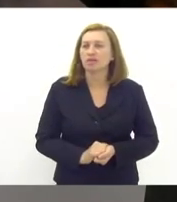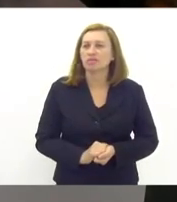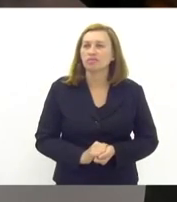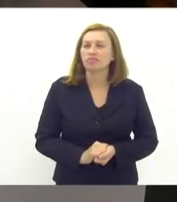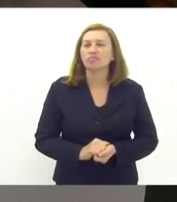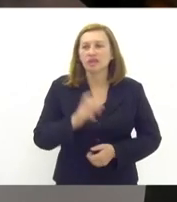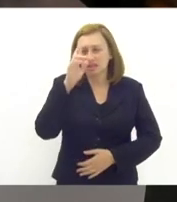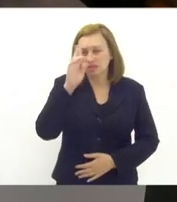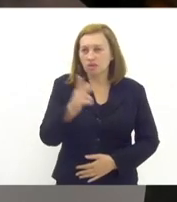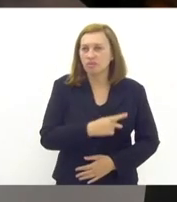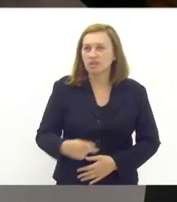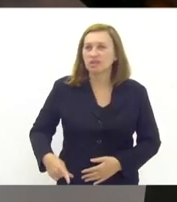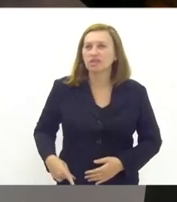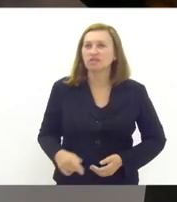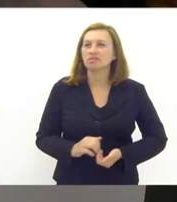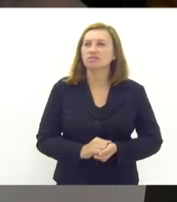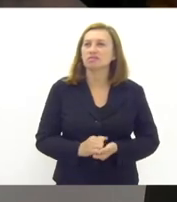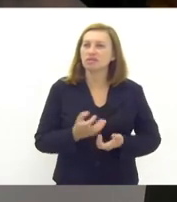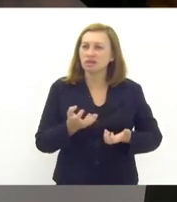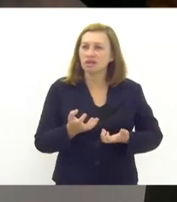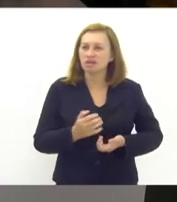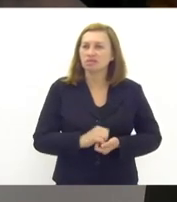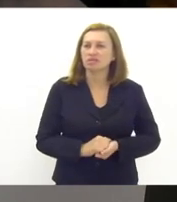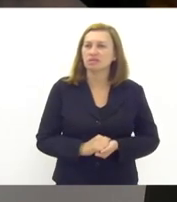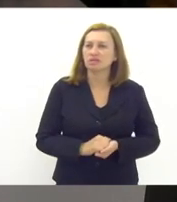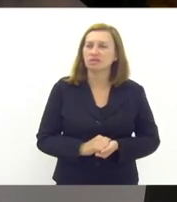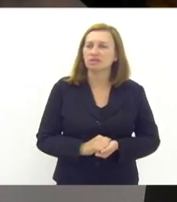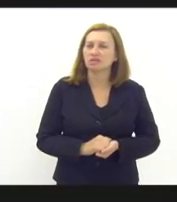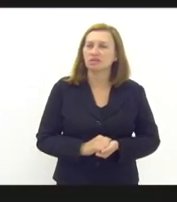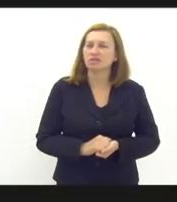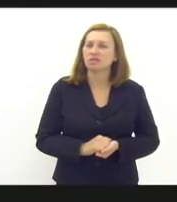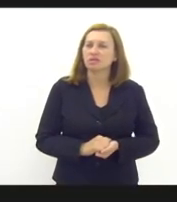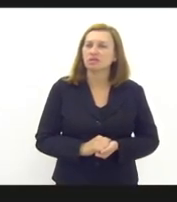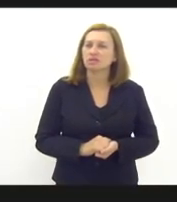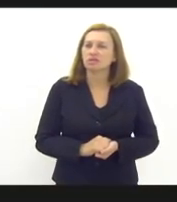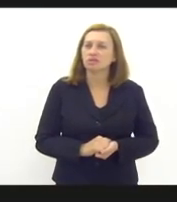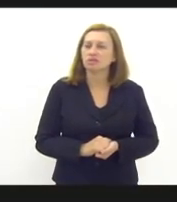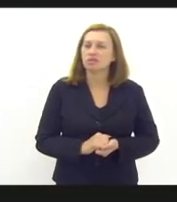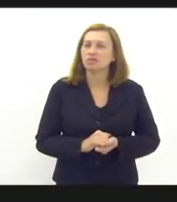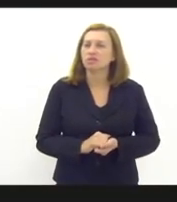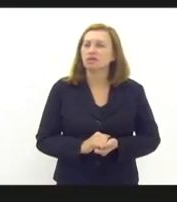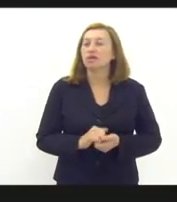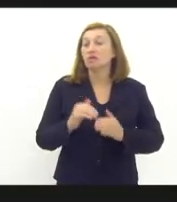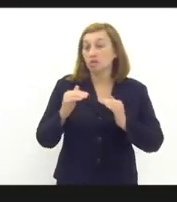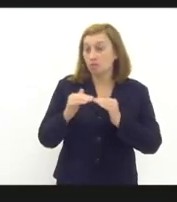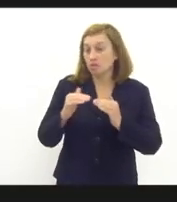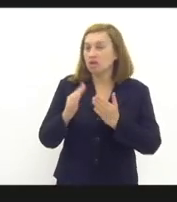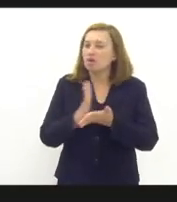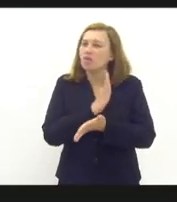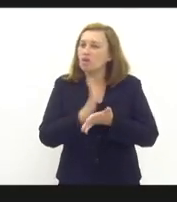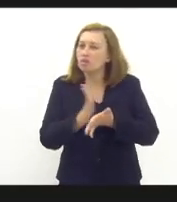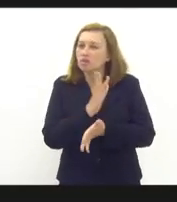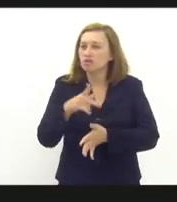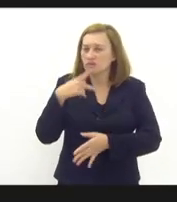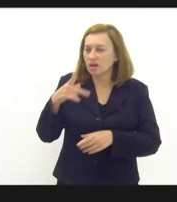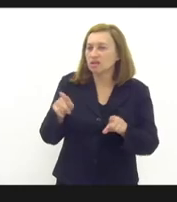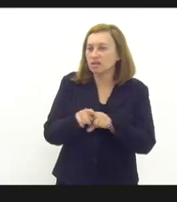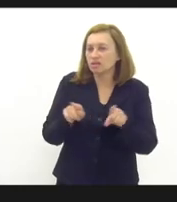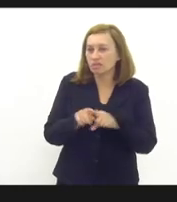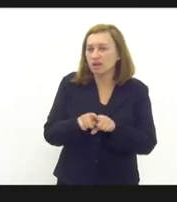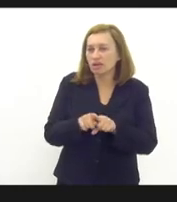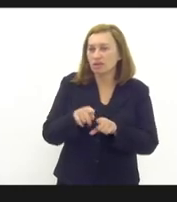Senhora presidente, eu quero corroborar com algumas palavras da senhora, como do Márcio Gualberto, que explanou muito bem